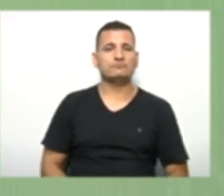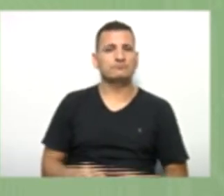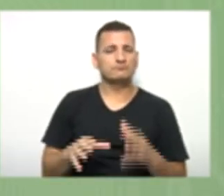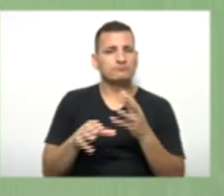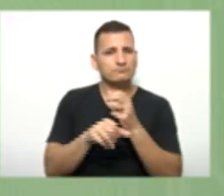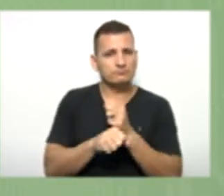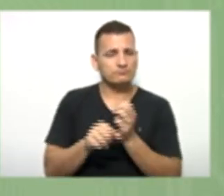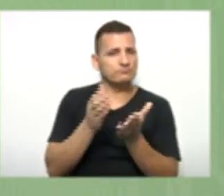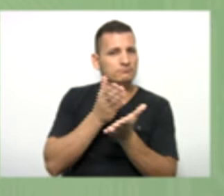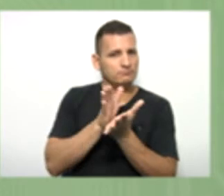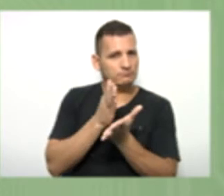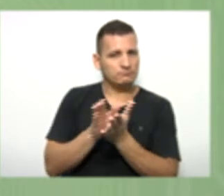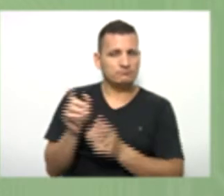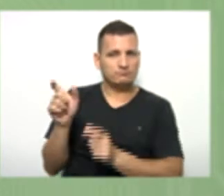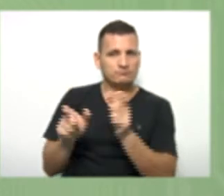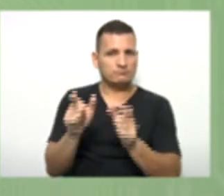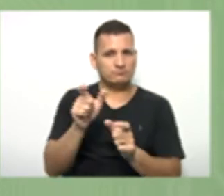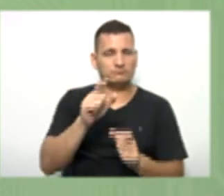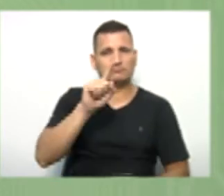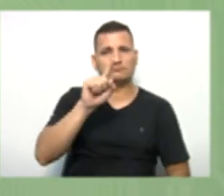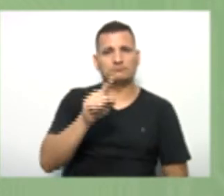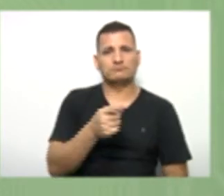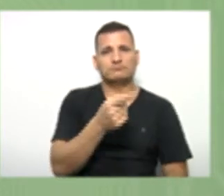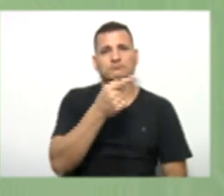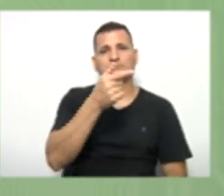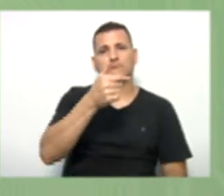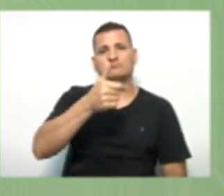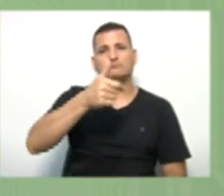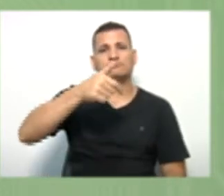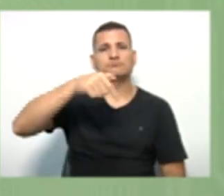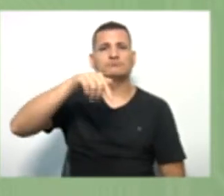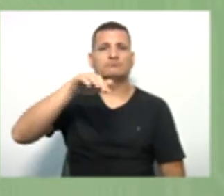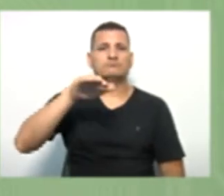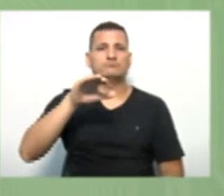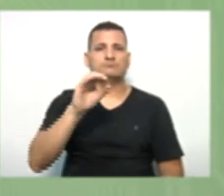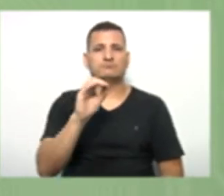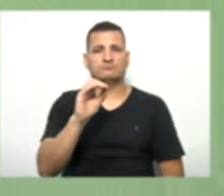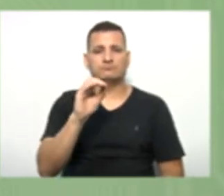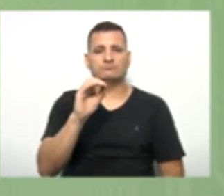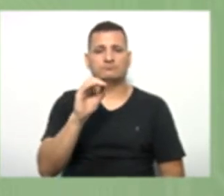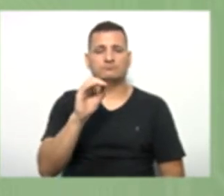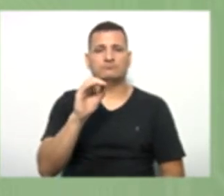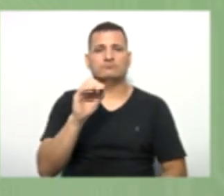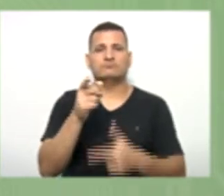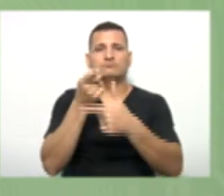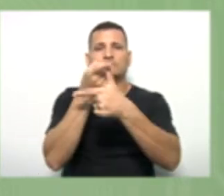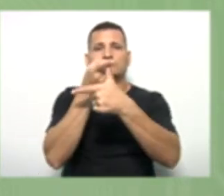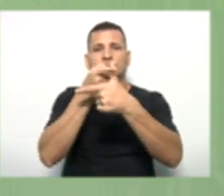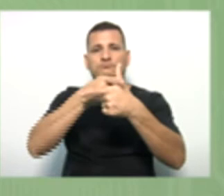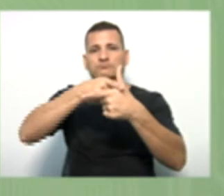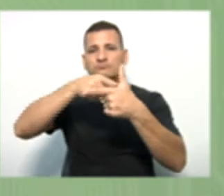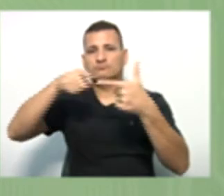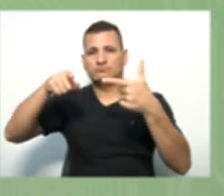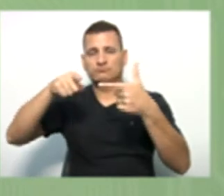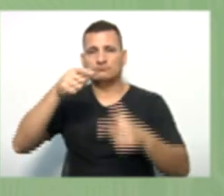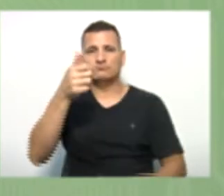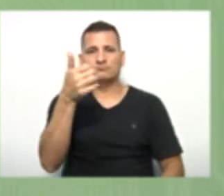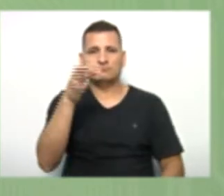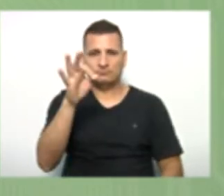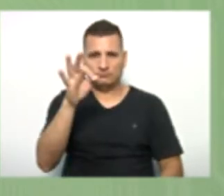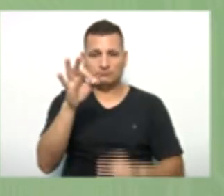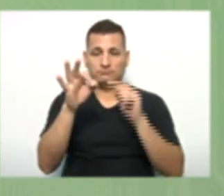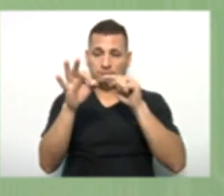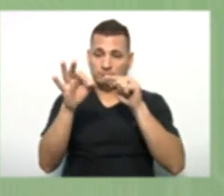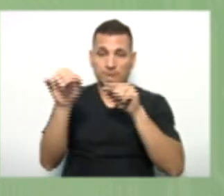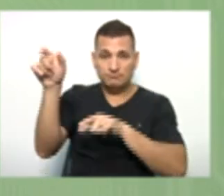por associados. 1.170 dividido por 10. 10